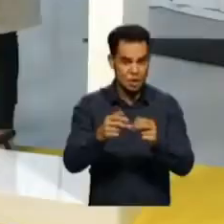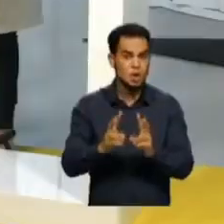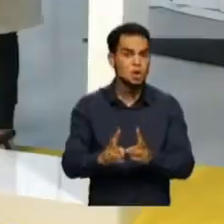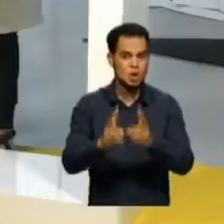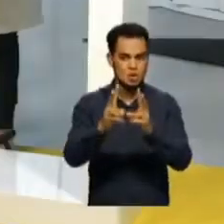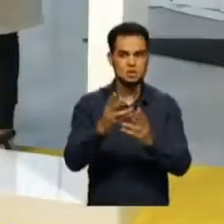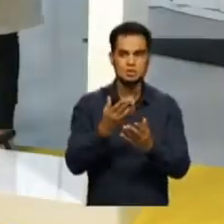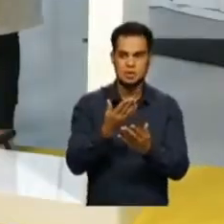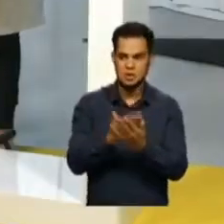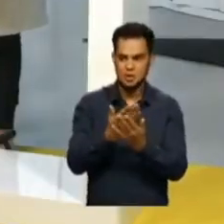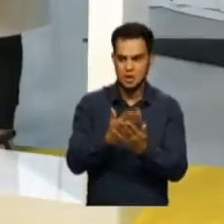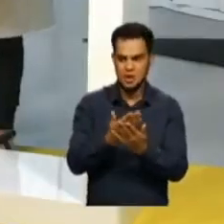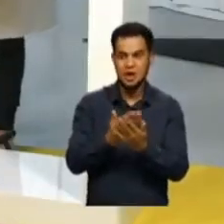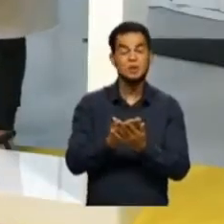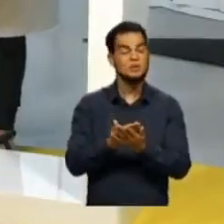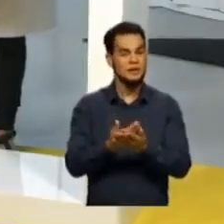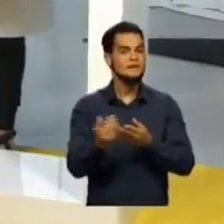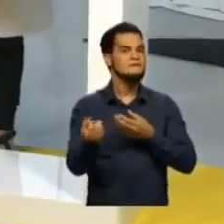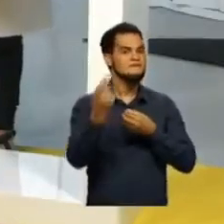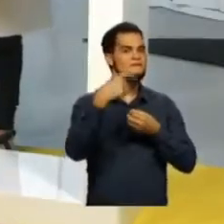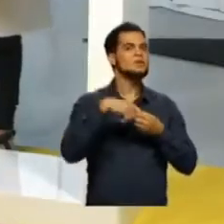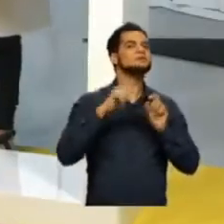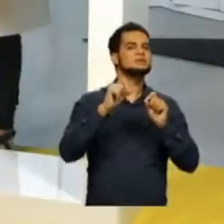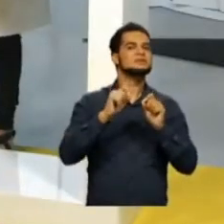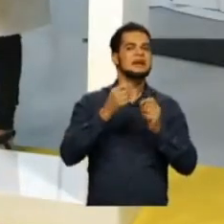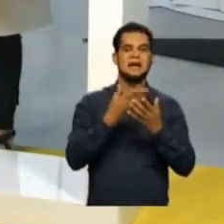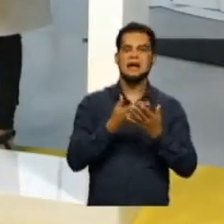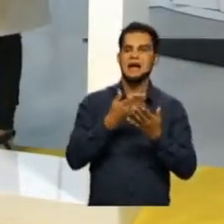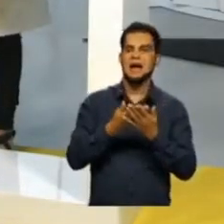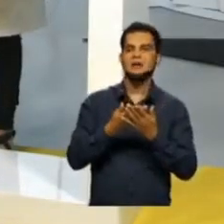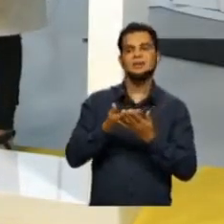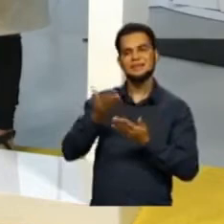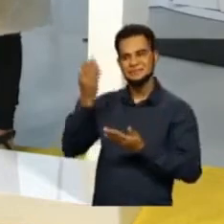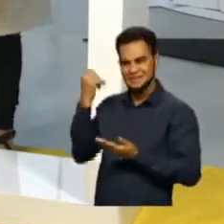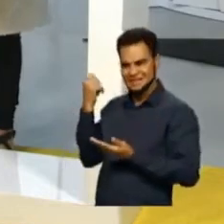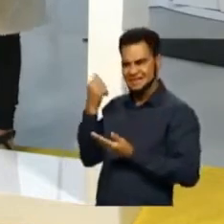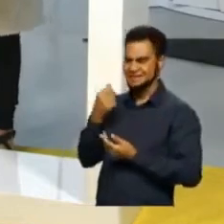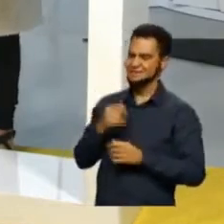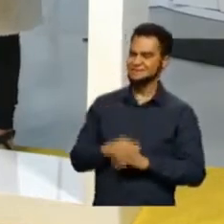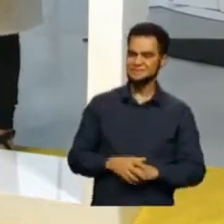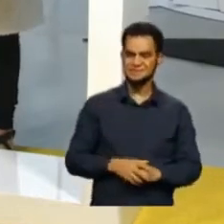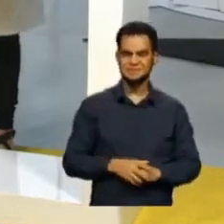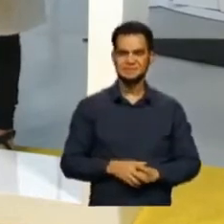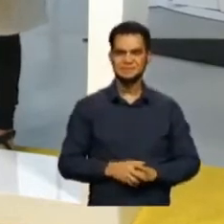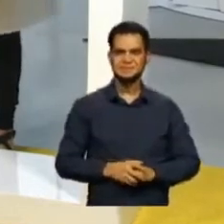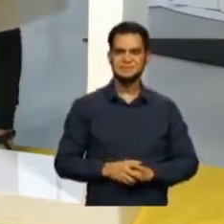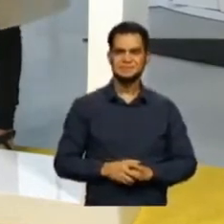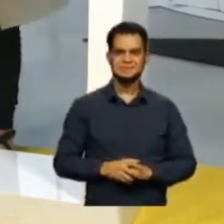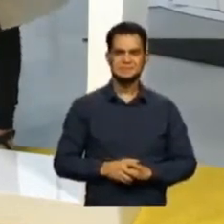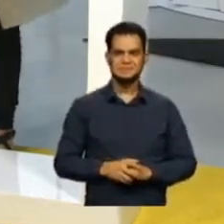aula, retomando a nossa aula anterior. Então, vamos aqui.